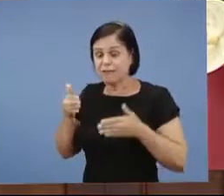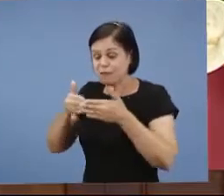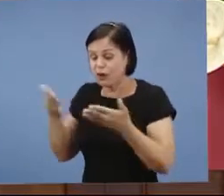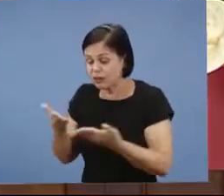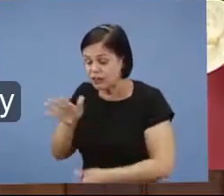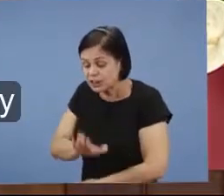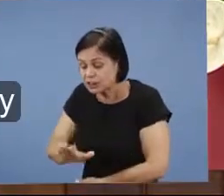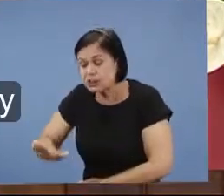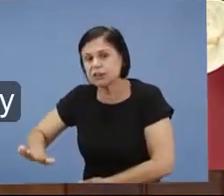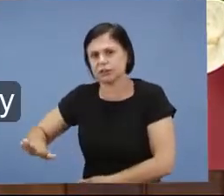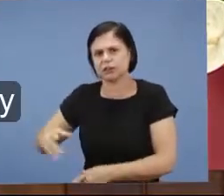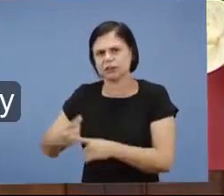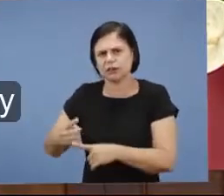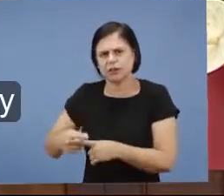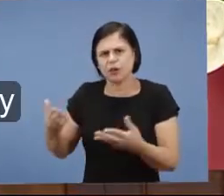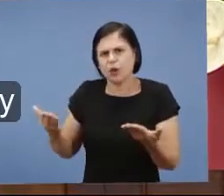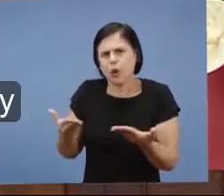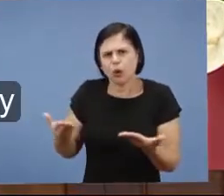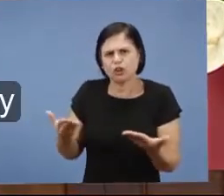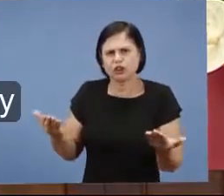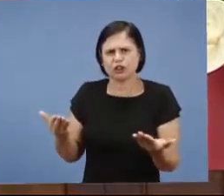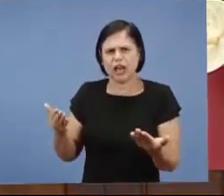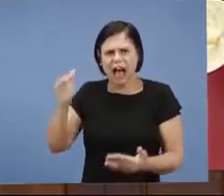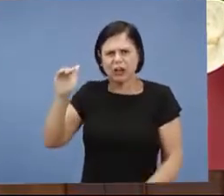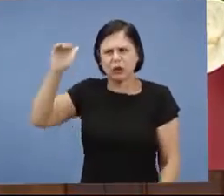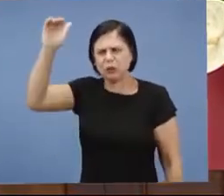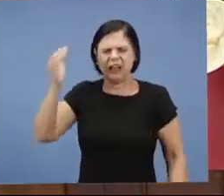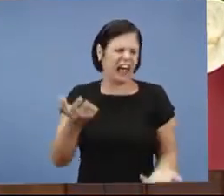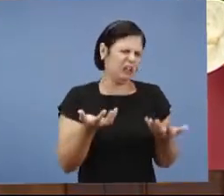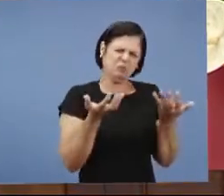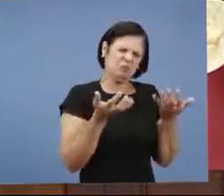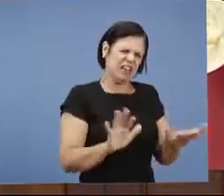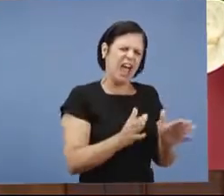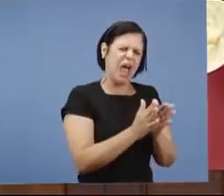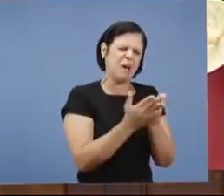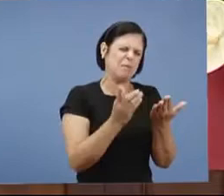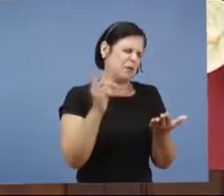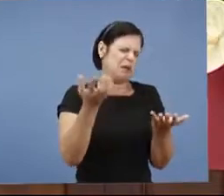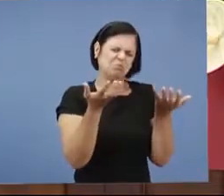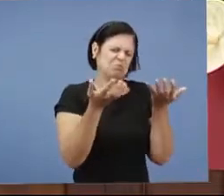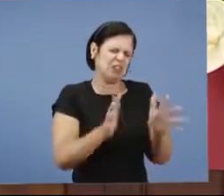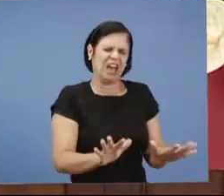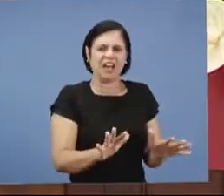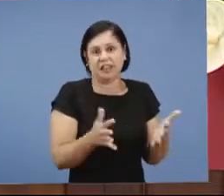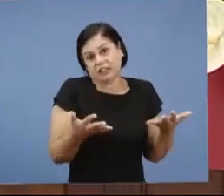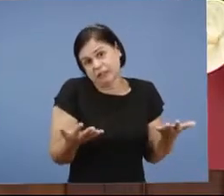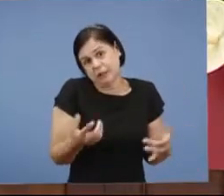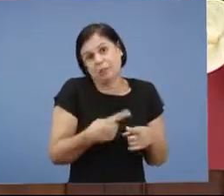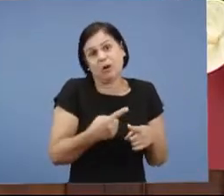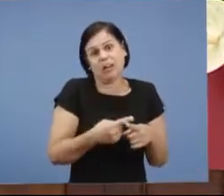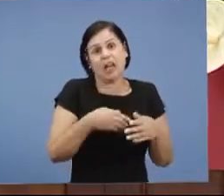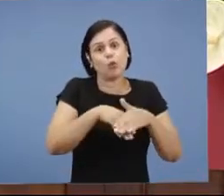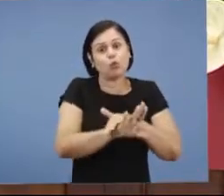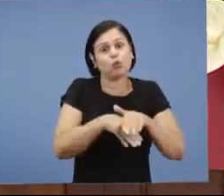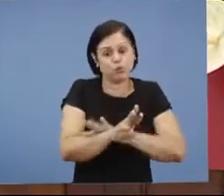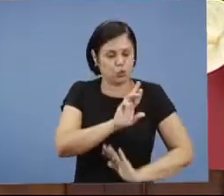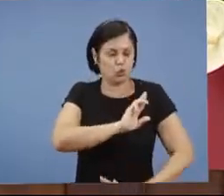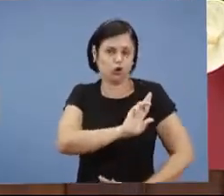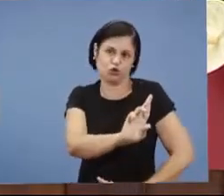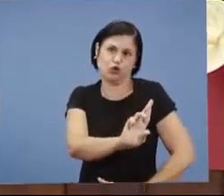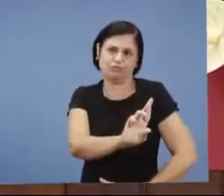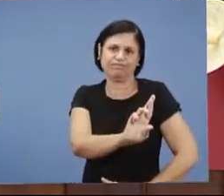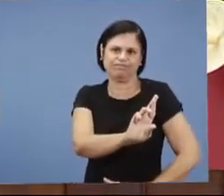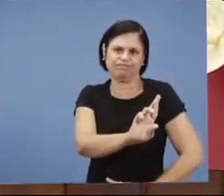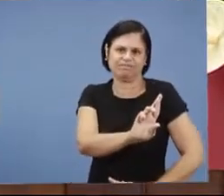porque muitos hoje, eles não querem a Bíblia, eles não querem, estão acostumados com religião, são de coisas, sentado no banco para ouvir, ouve